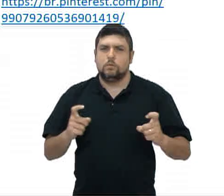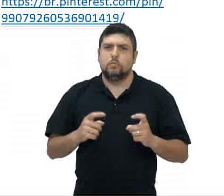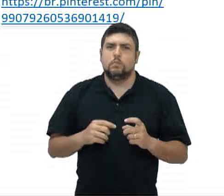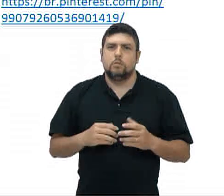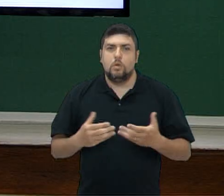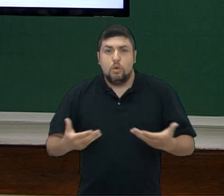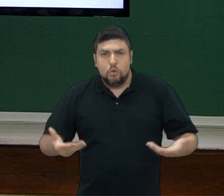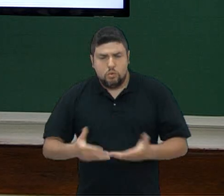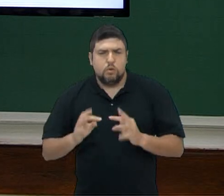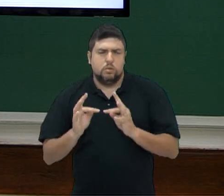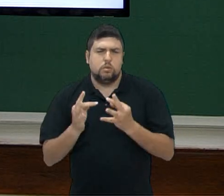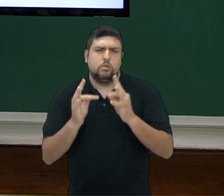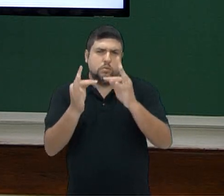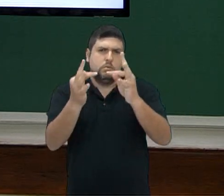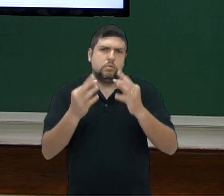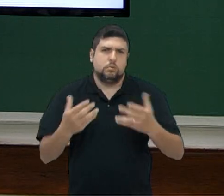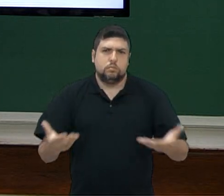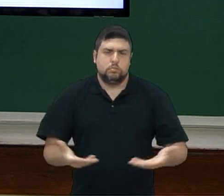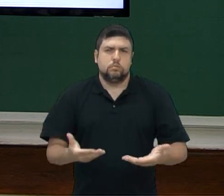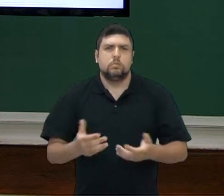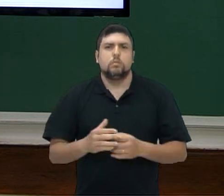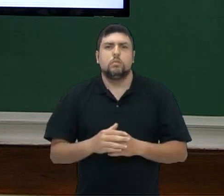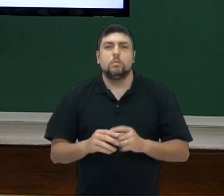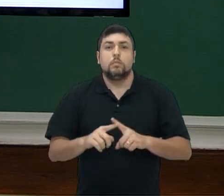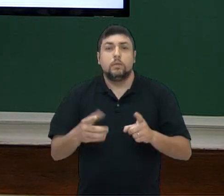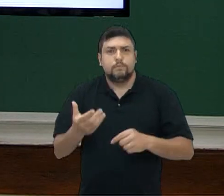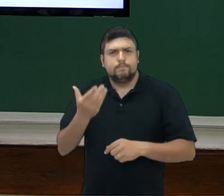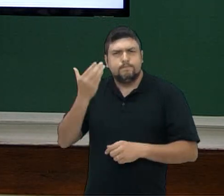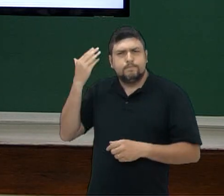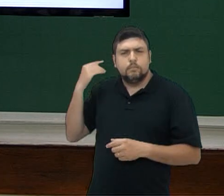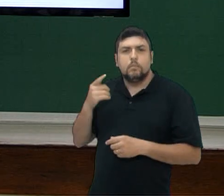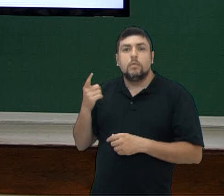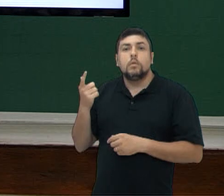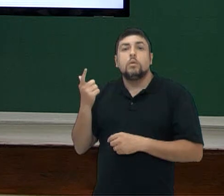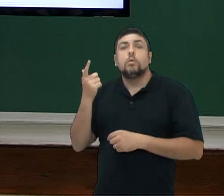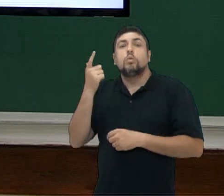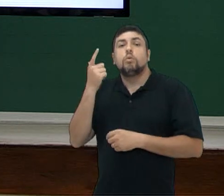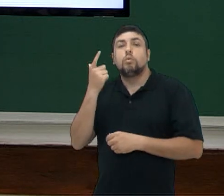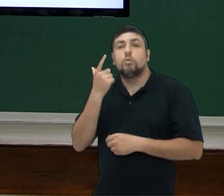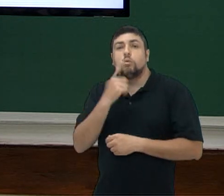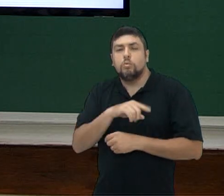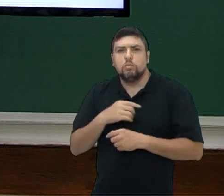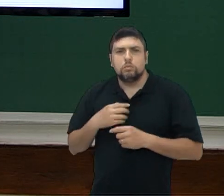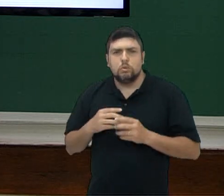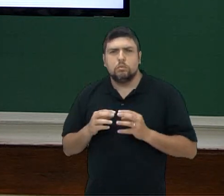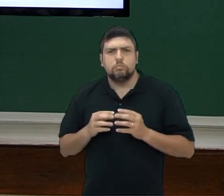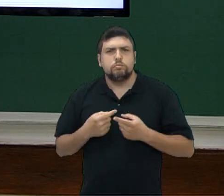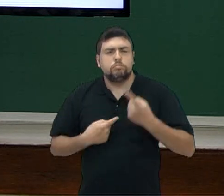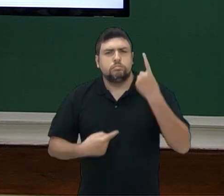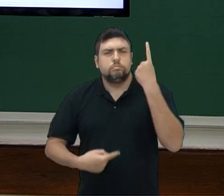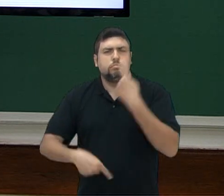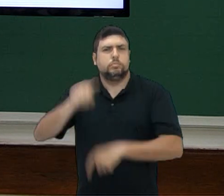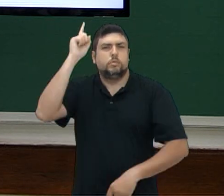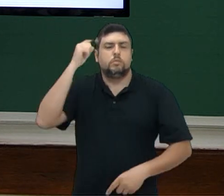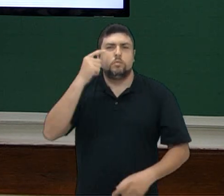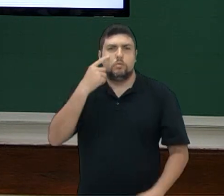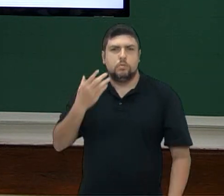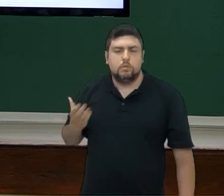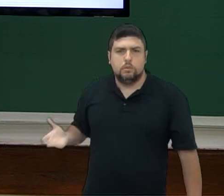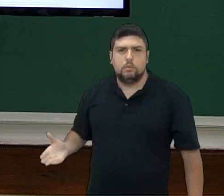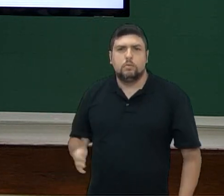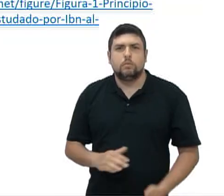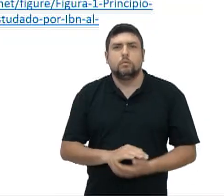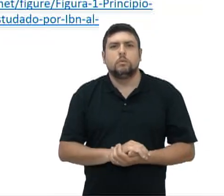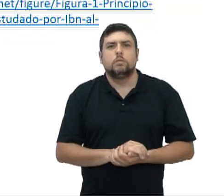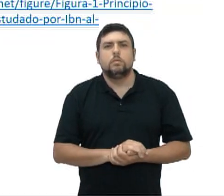muita tecnologia em tempos atuais. Mas na época ele conseguiu dar um passo muito substancial para isso. Bom,